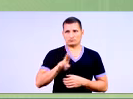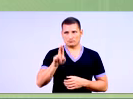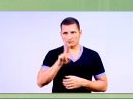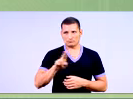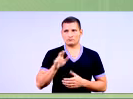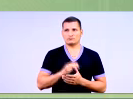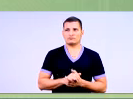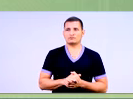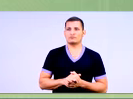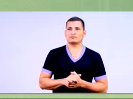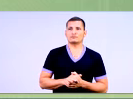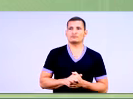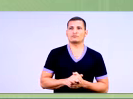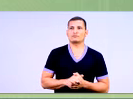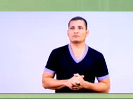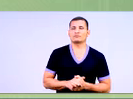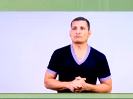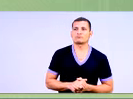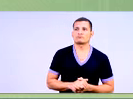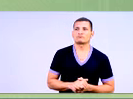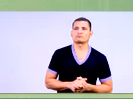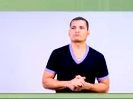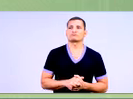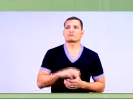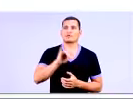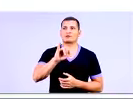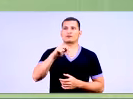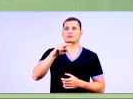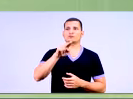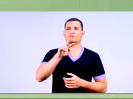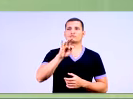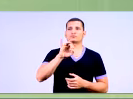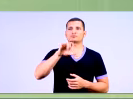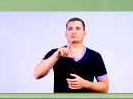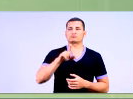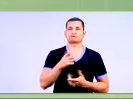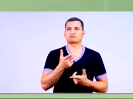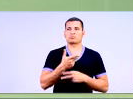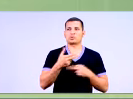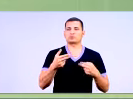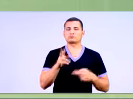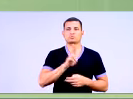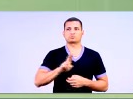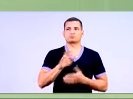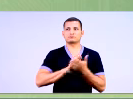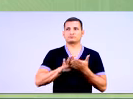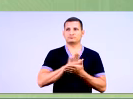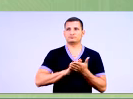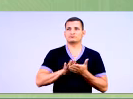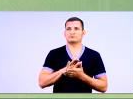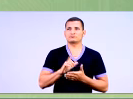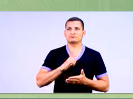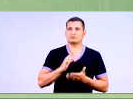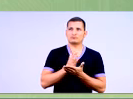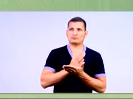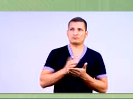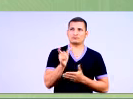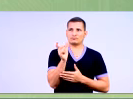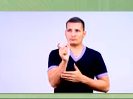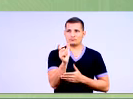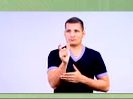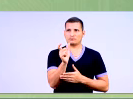Useless, inútil, uma coisa sem uso, ok? Nós temos algumas palavras aqui que